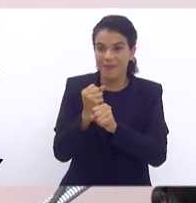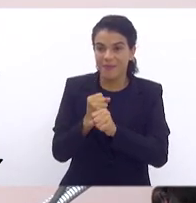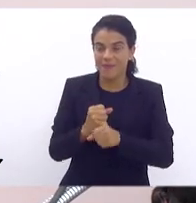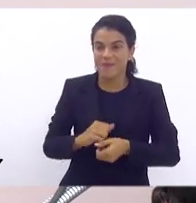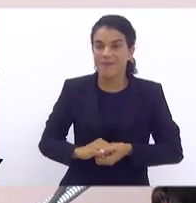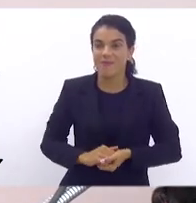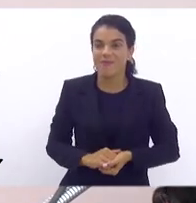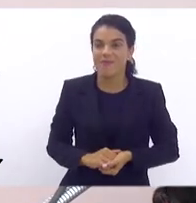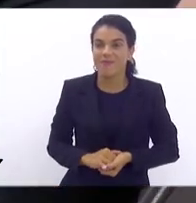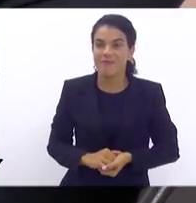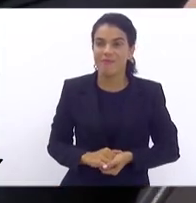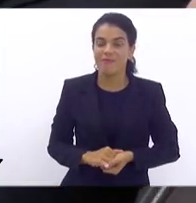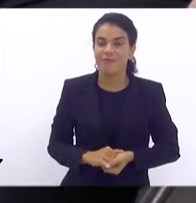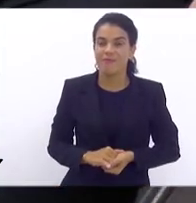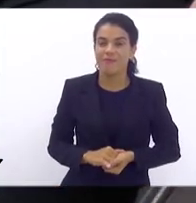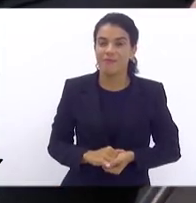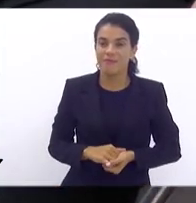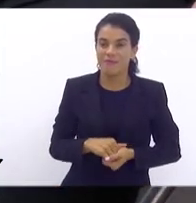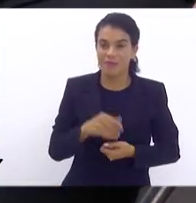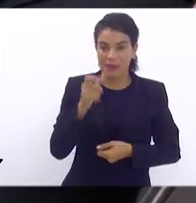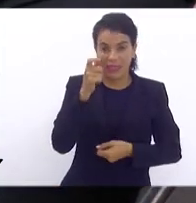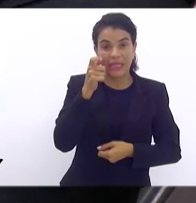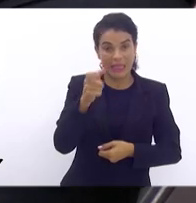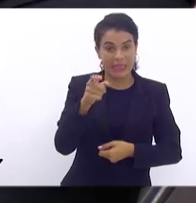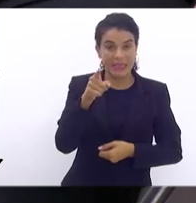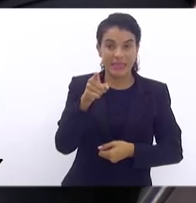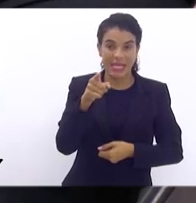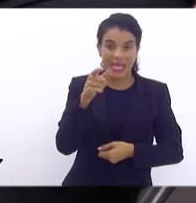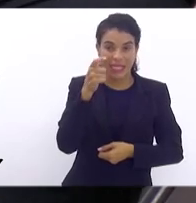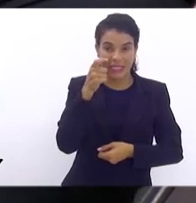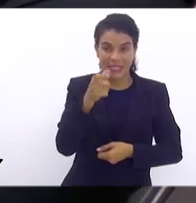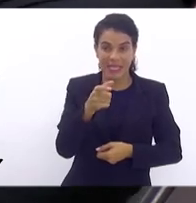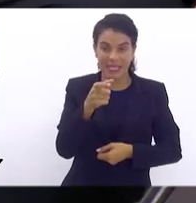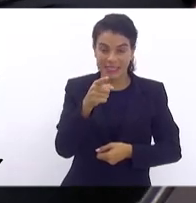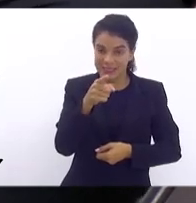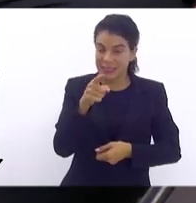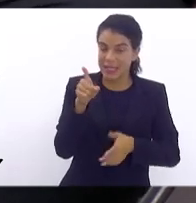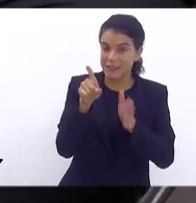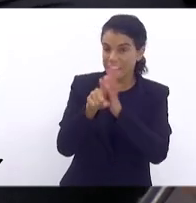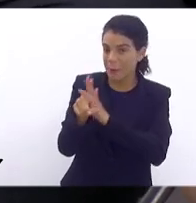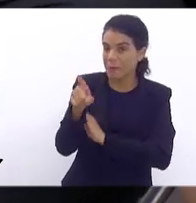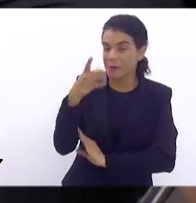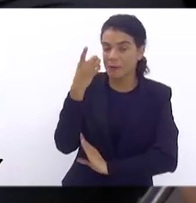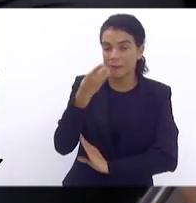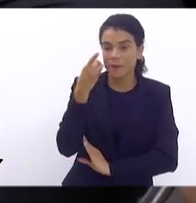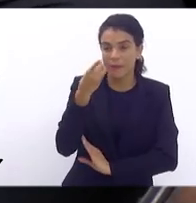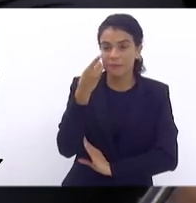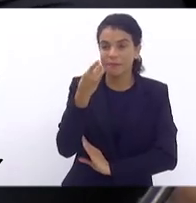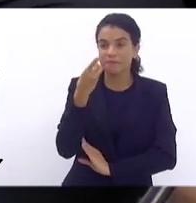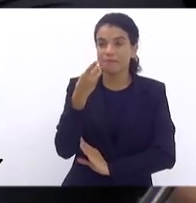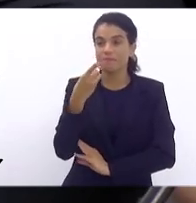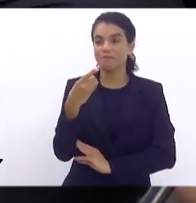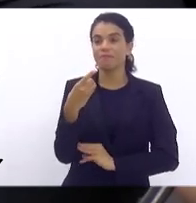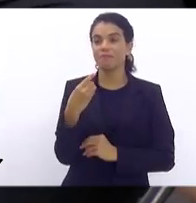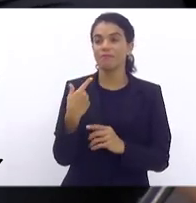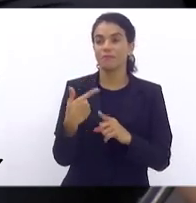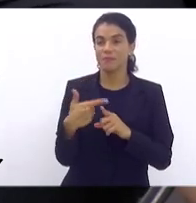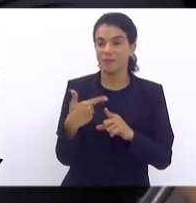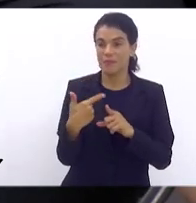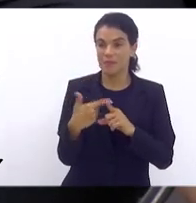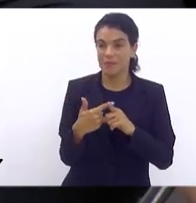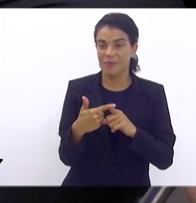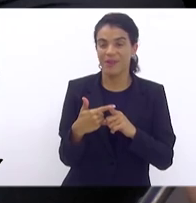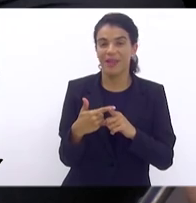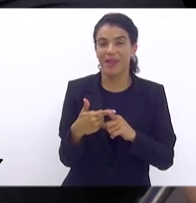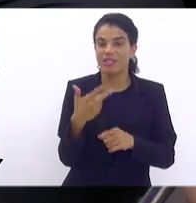é muito interessante essa essa sua abordagem deputada porque esse esse fenômeno